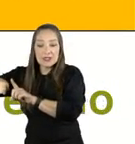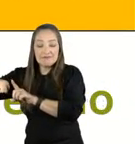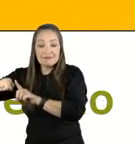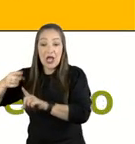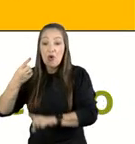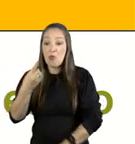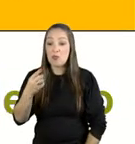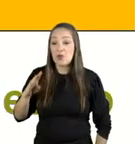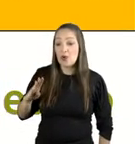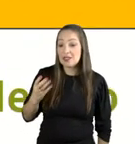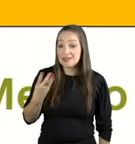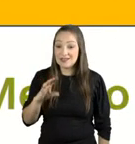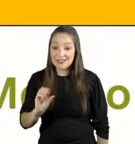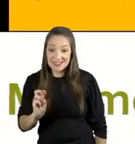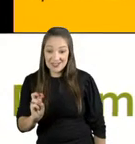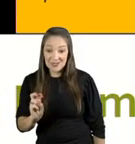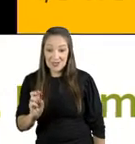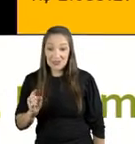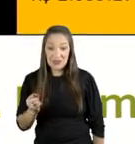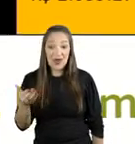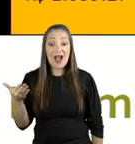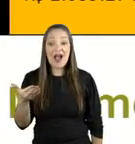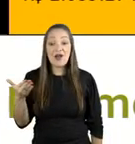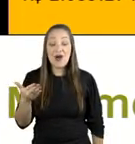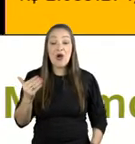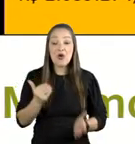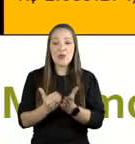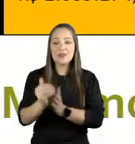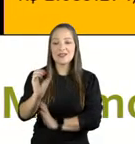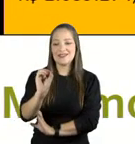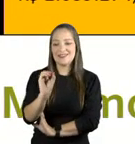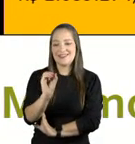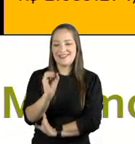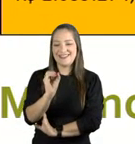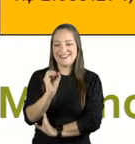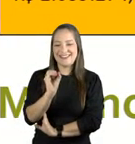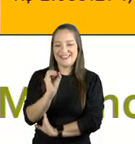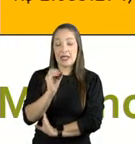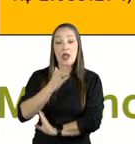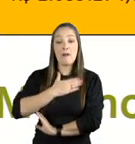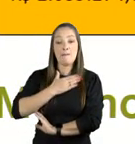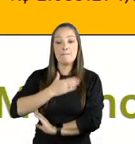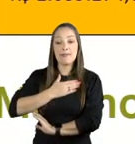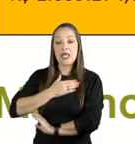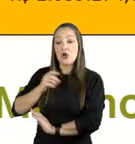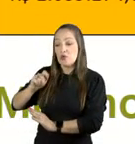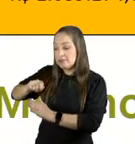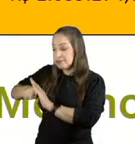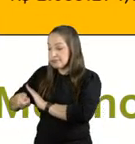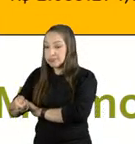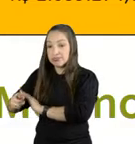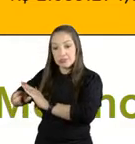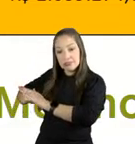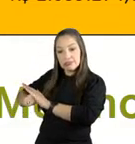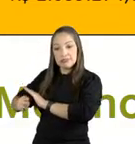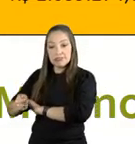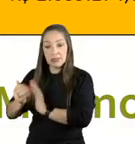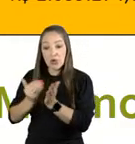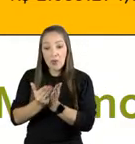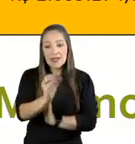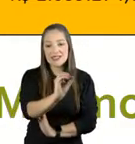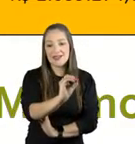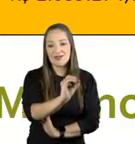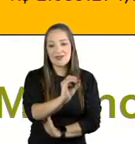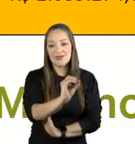1.405.000. Agora, eu comecei com zero. Meu aporte inicial é zero. Isso quer